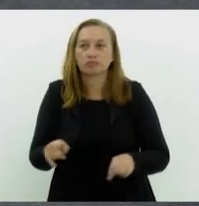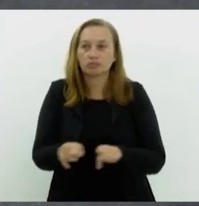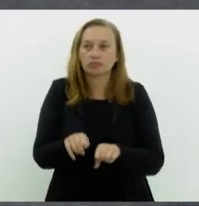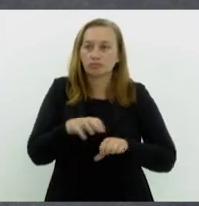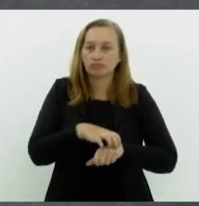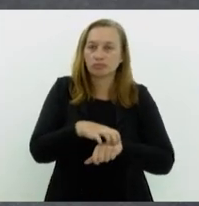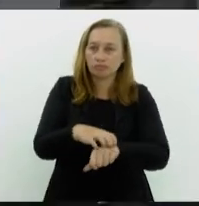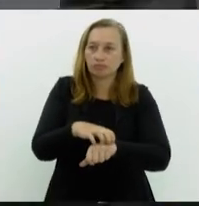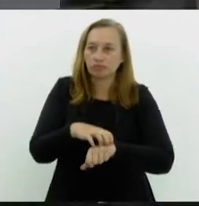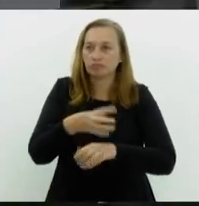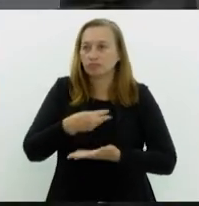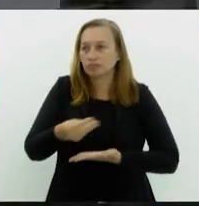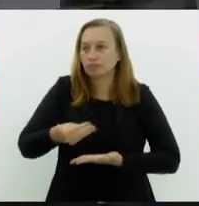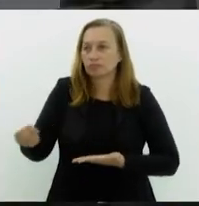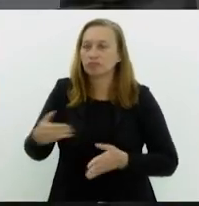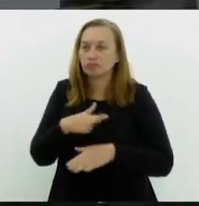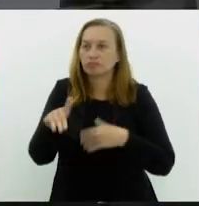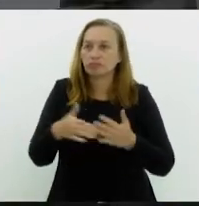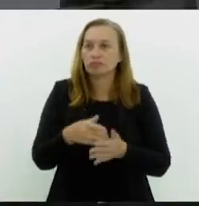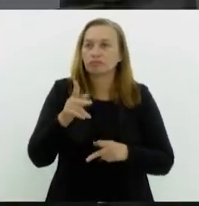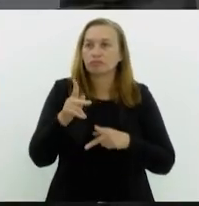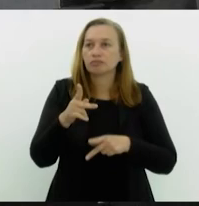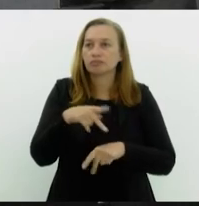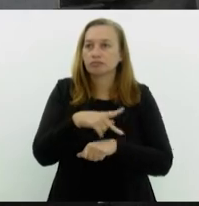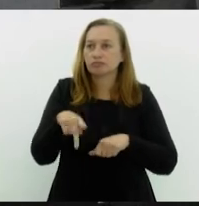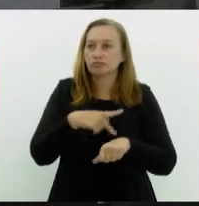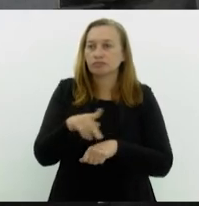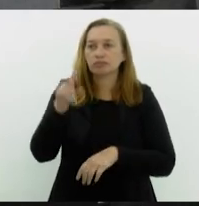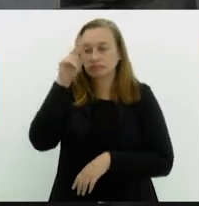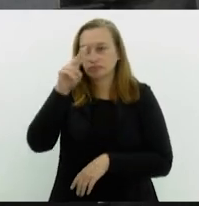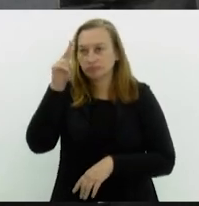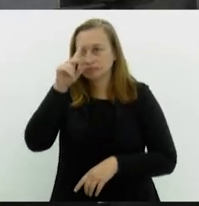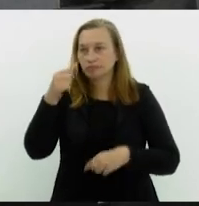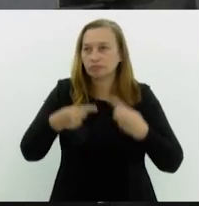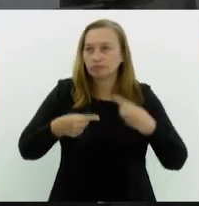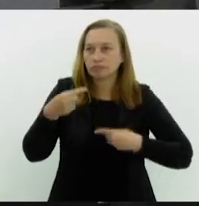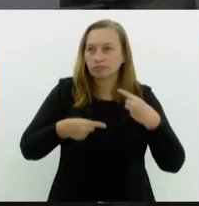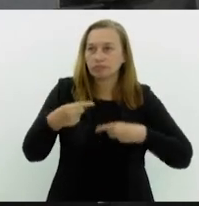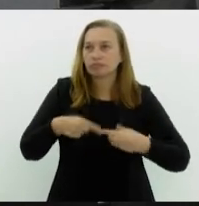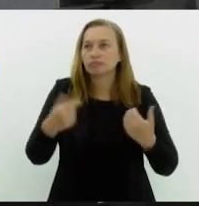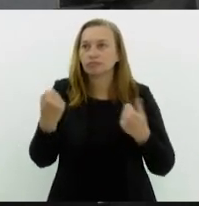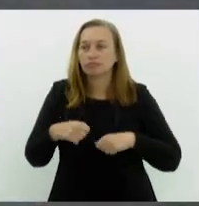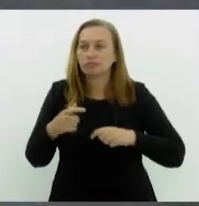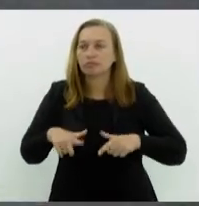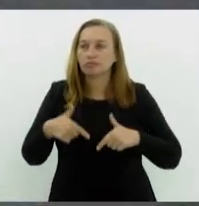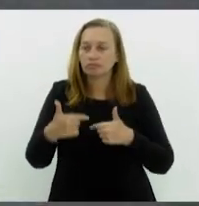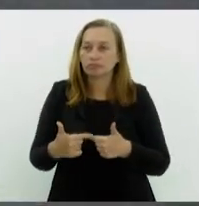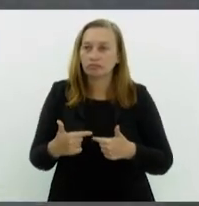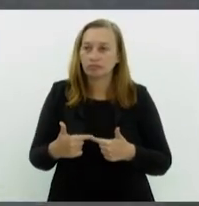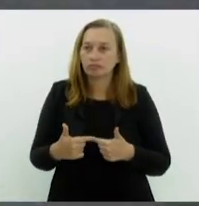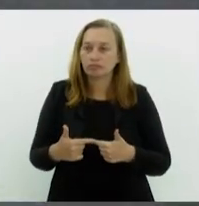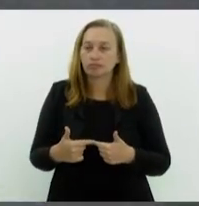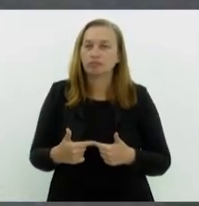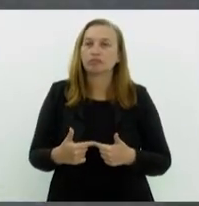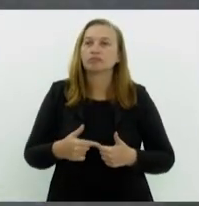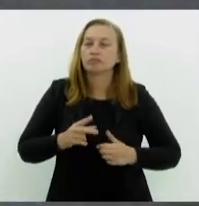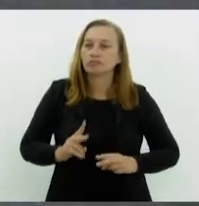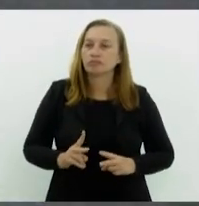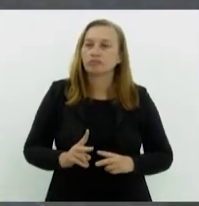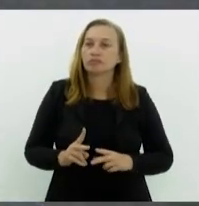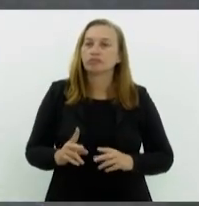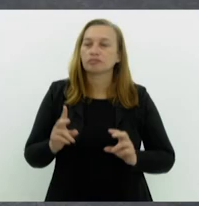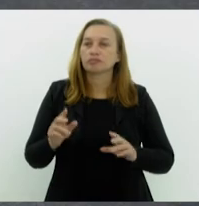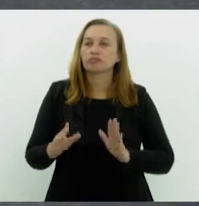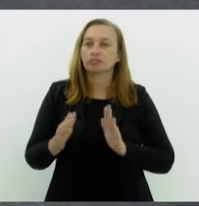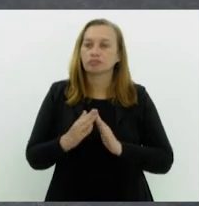transporte e distribuição por todo o país. Lembrar que esse é um debate que a gente precisa trazer de forma veemente a essa